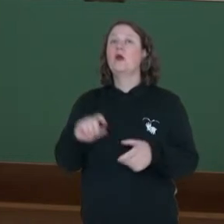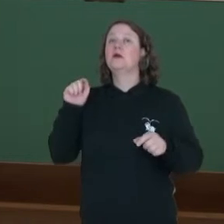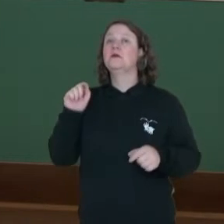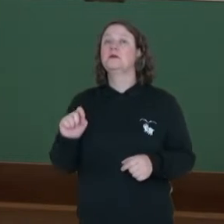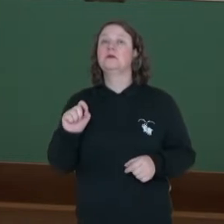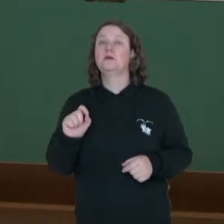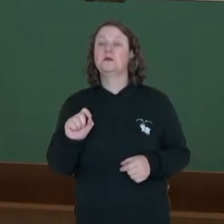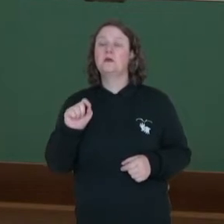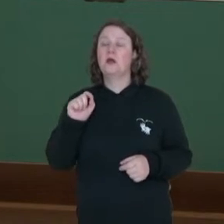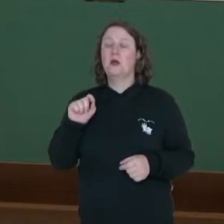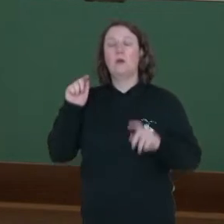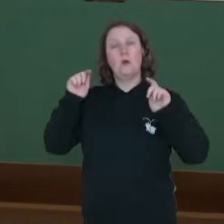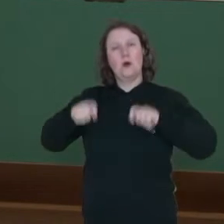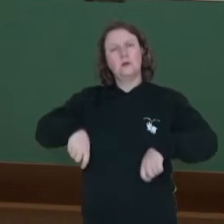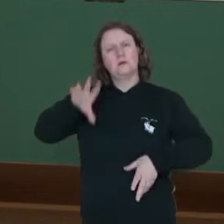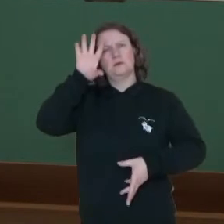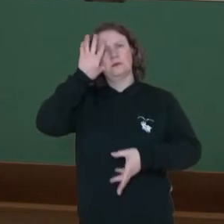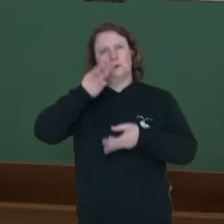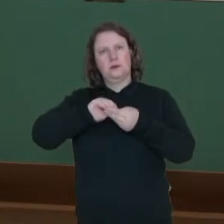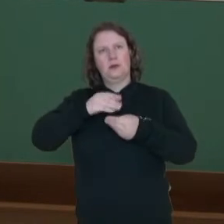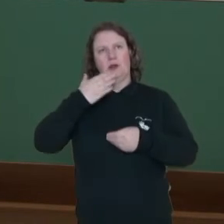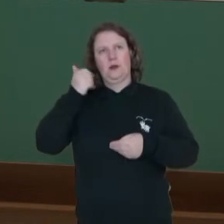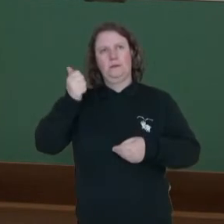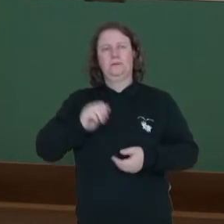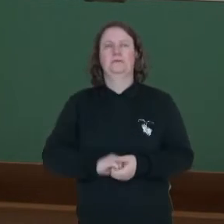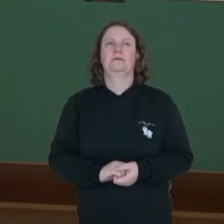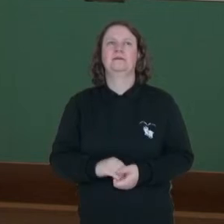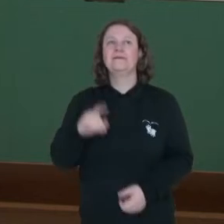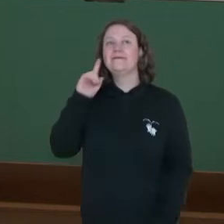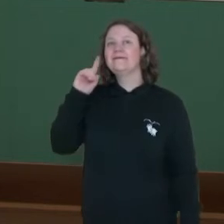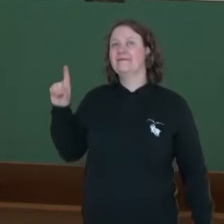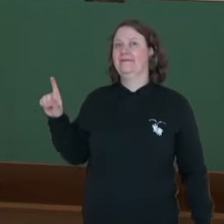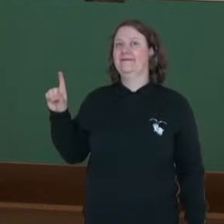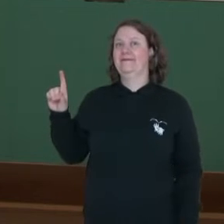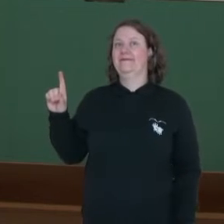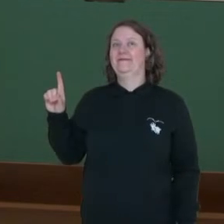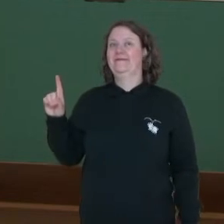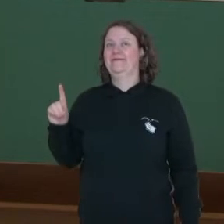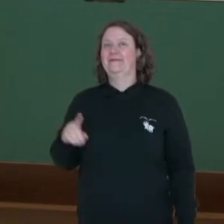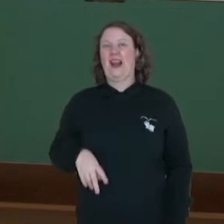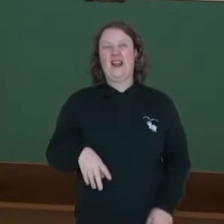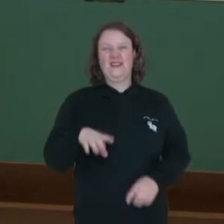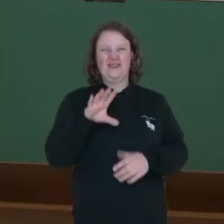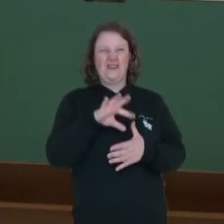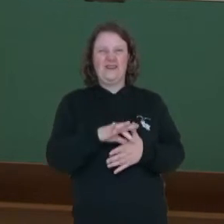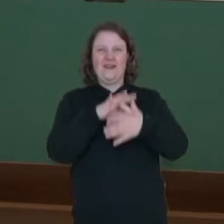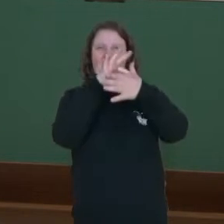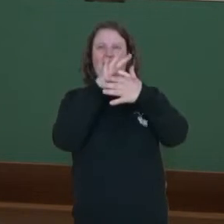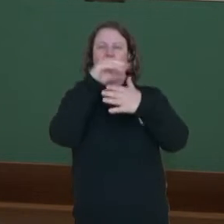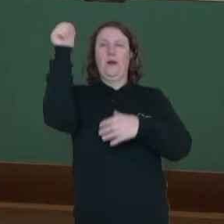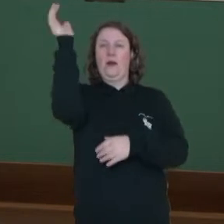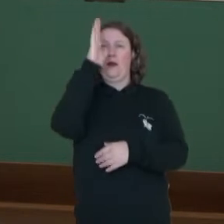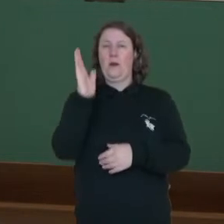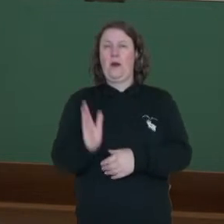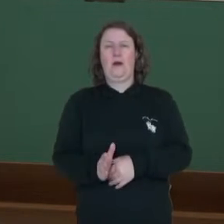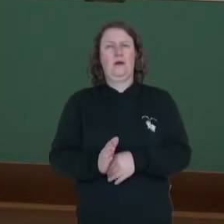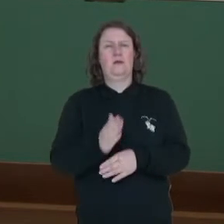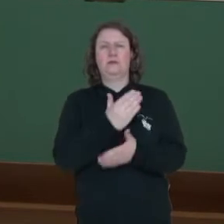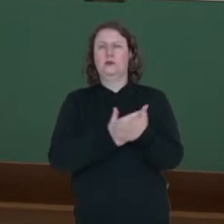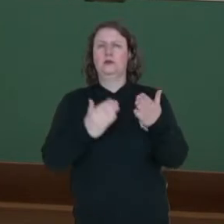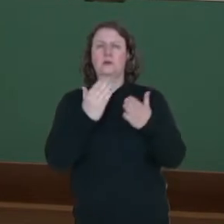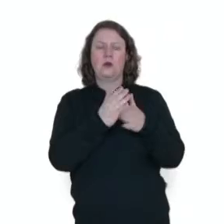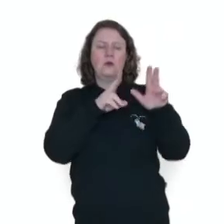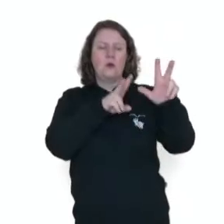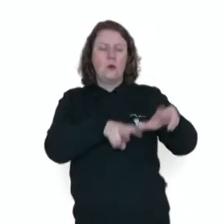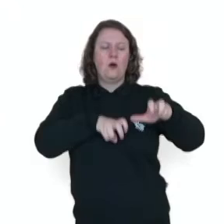possa entender, pensar um pouquinho sobre isso. Vamos passar aqui, olha só, a liderança do café, né? Brasil é o maior